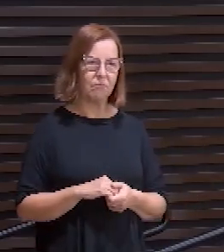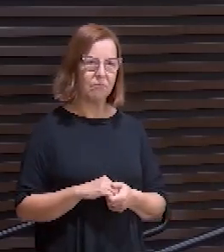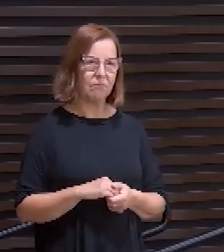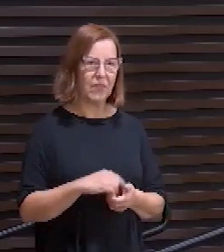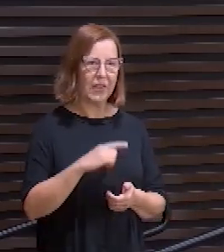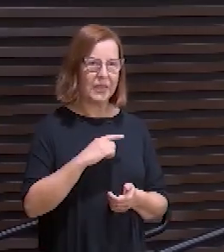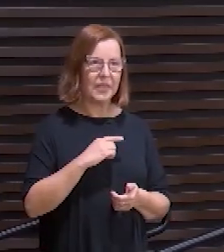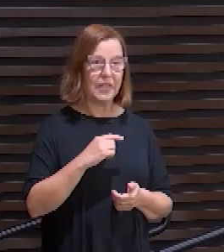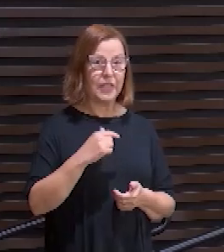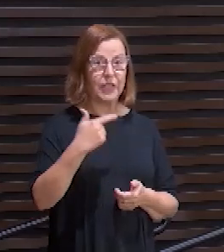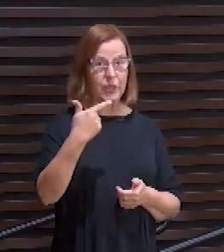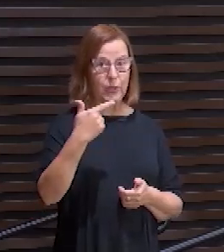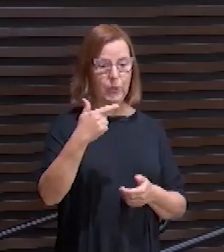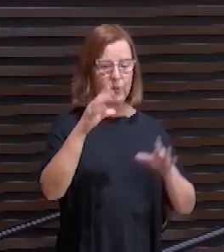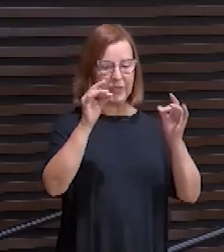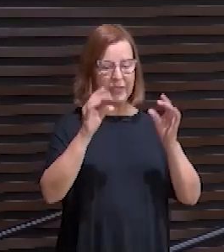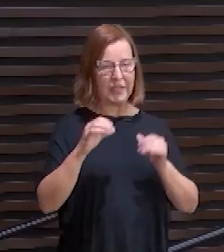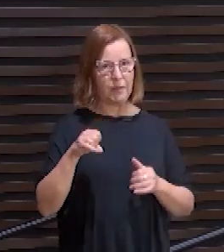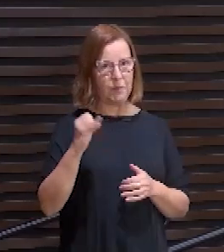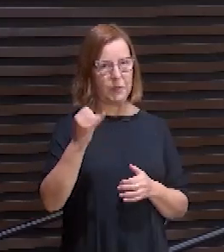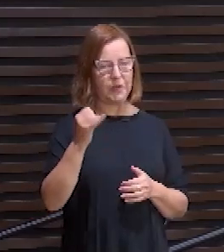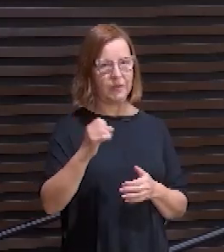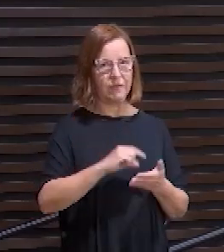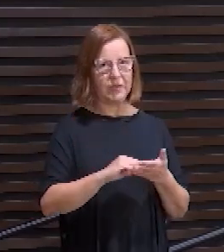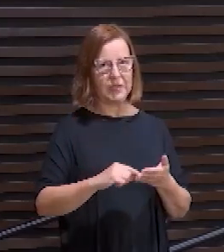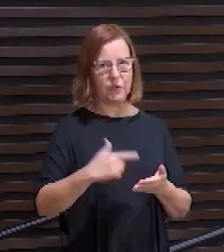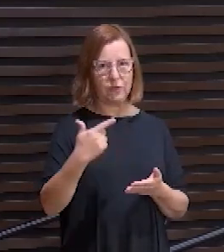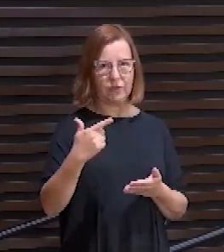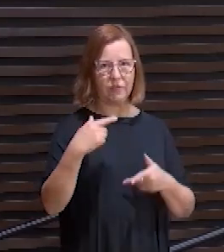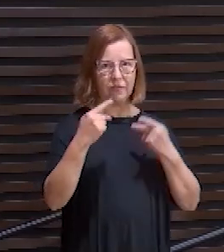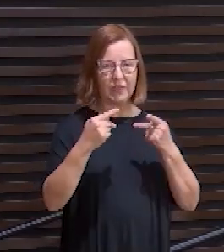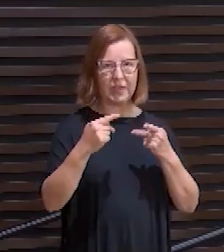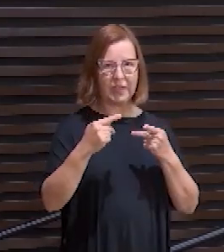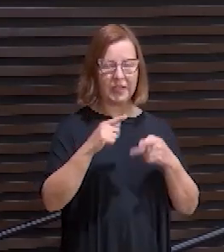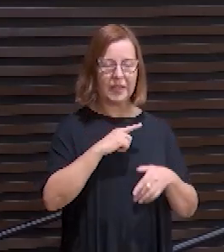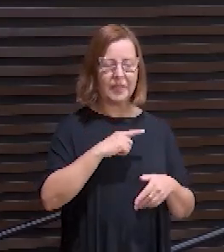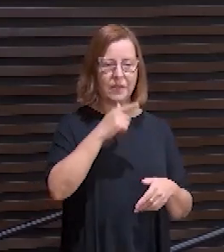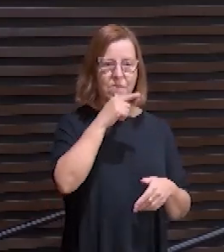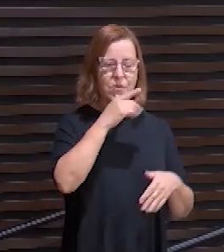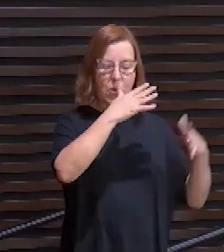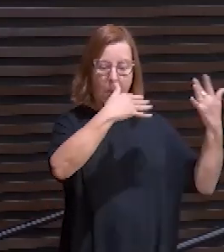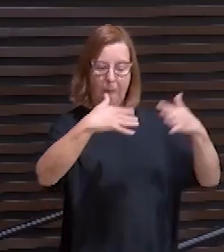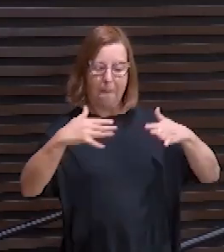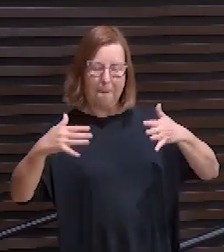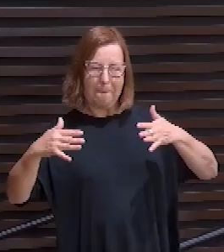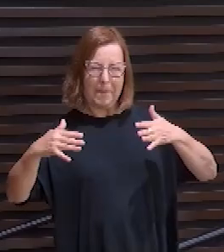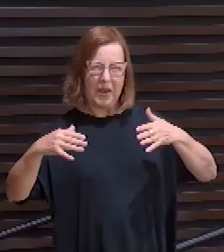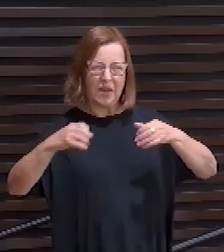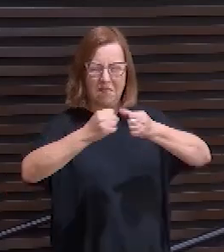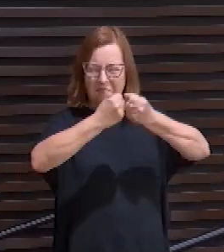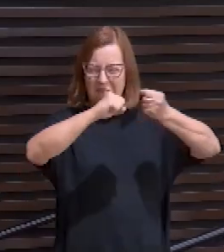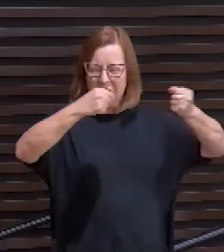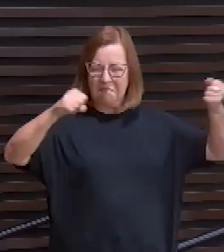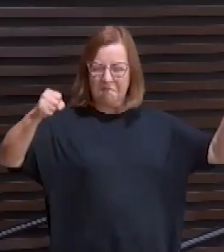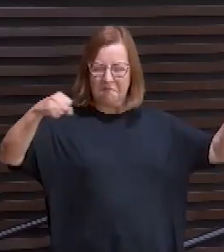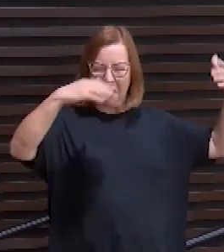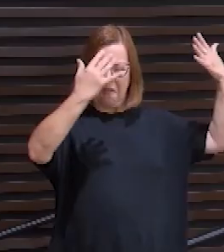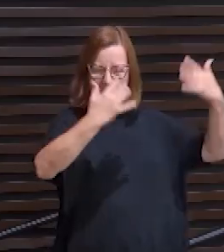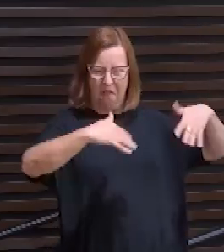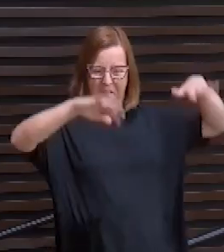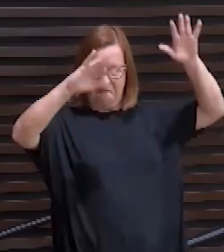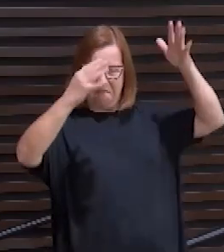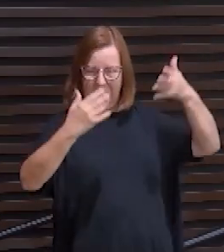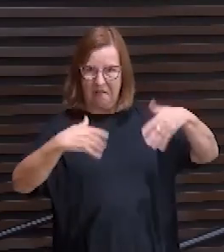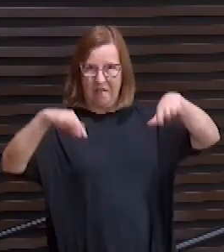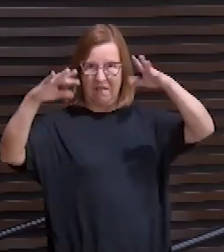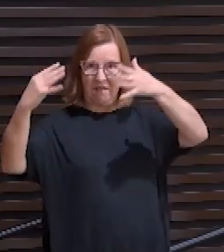No versículo 2 ele diz que tem um mar grande, agitado. O mar